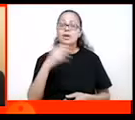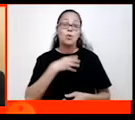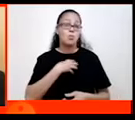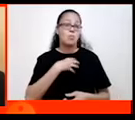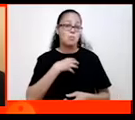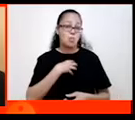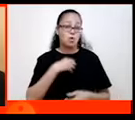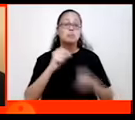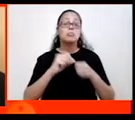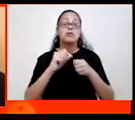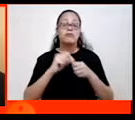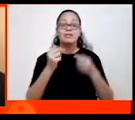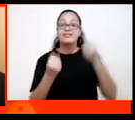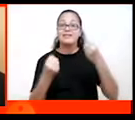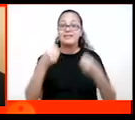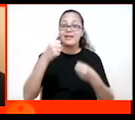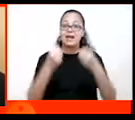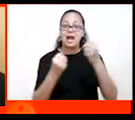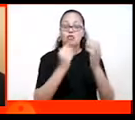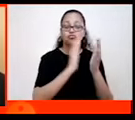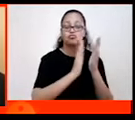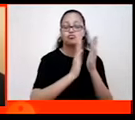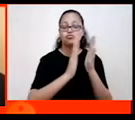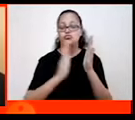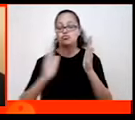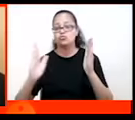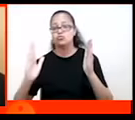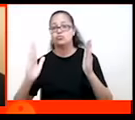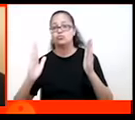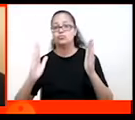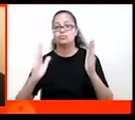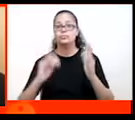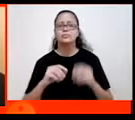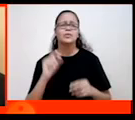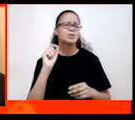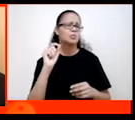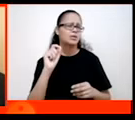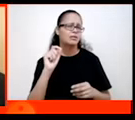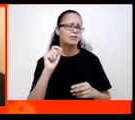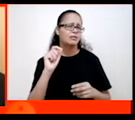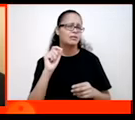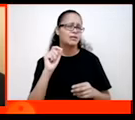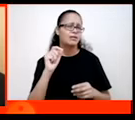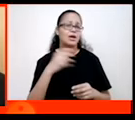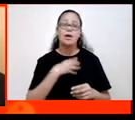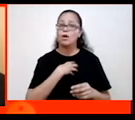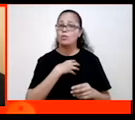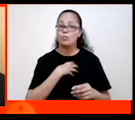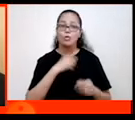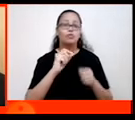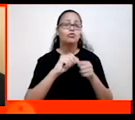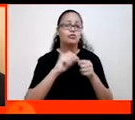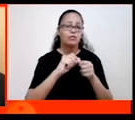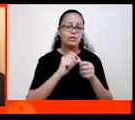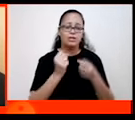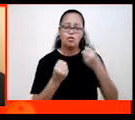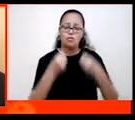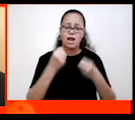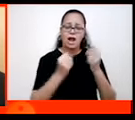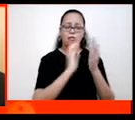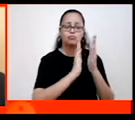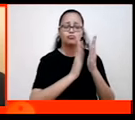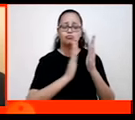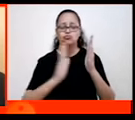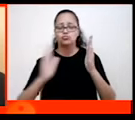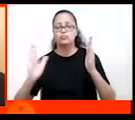que era? Um modo de produção de carros em série, conhecido como linha de montagem. Então, o que é a linha de montagem? É um modo de produção em série.